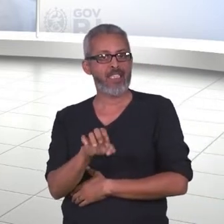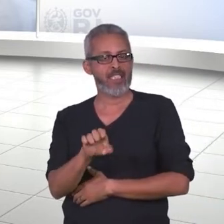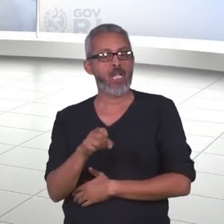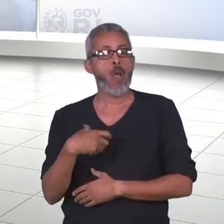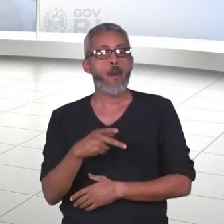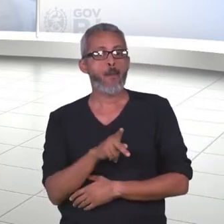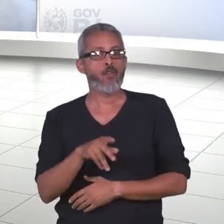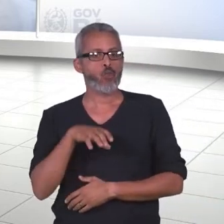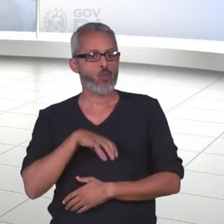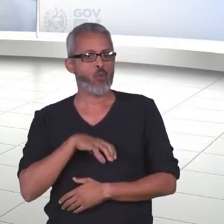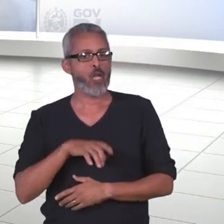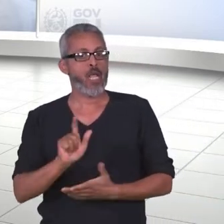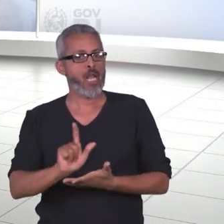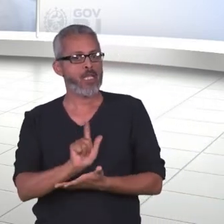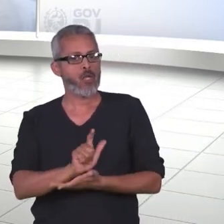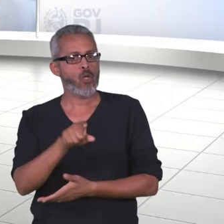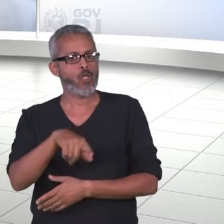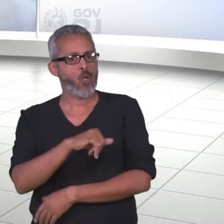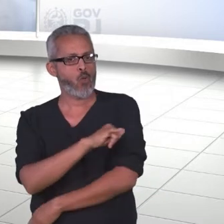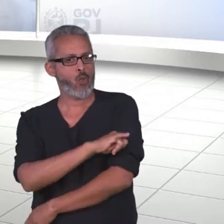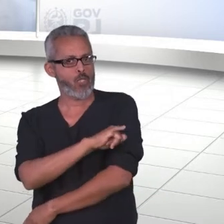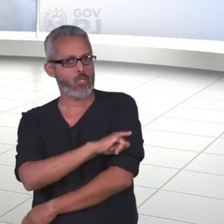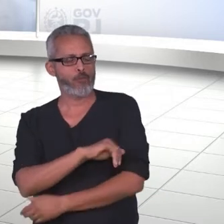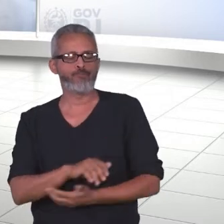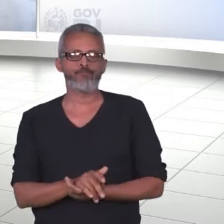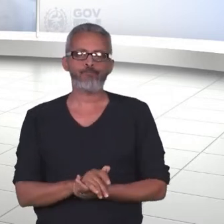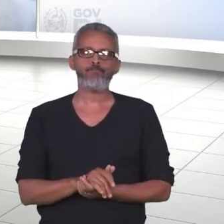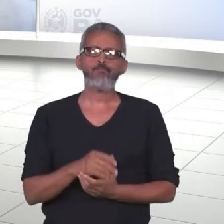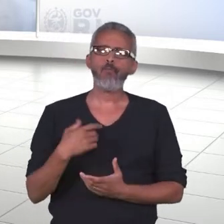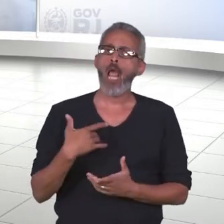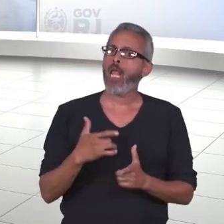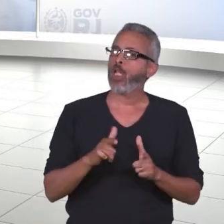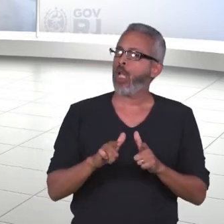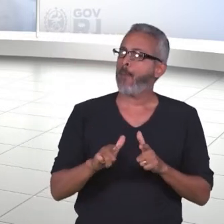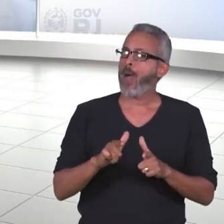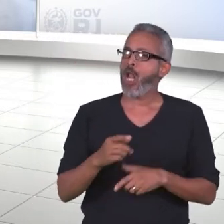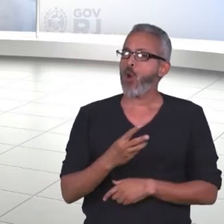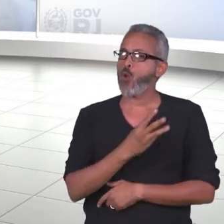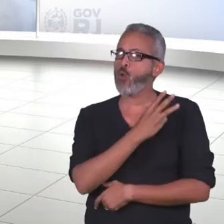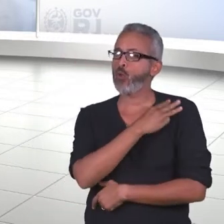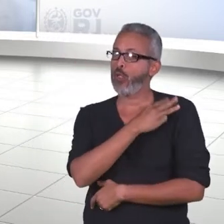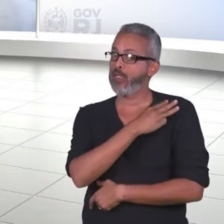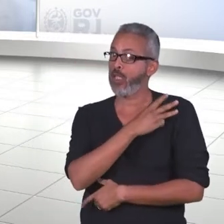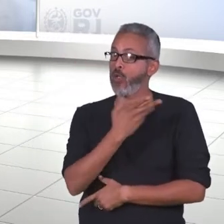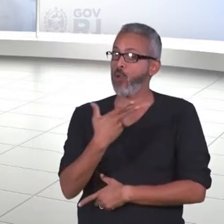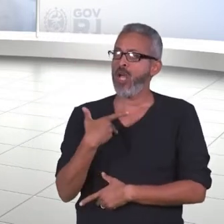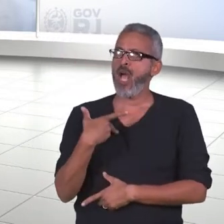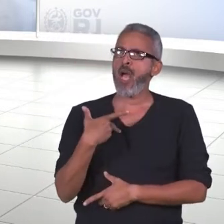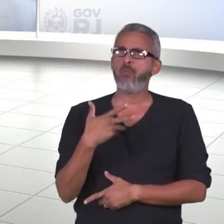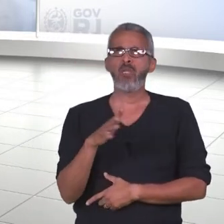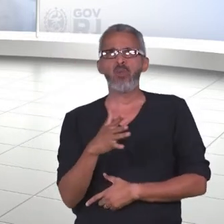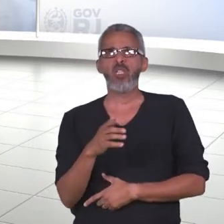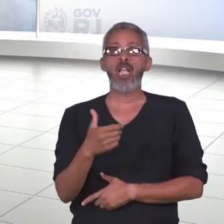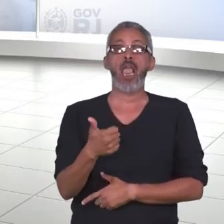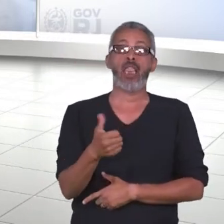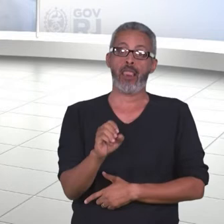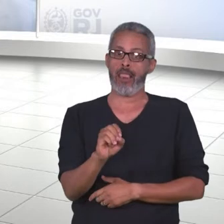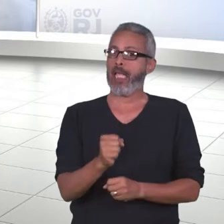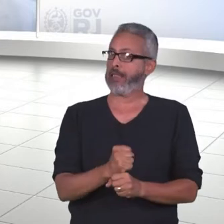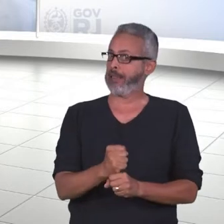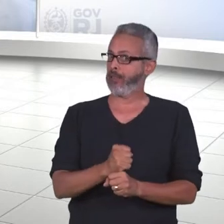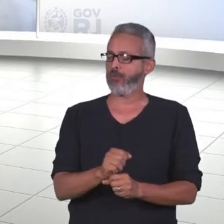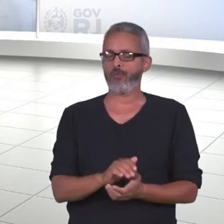Língua Portuguesa e Literatura da Rede Estadual de Ensino do Rio de Janeiro e trabalho com turmas de terceiro ano há pelo menos 10